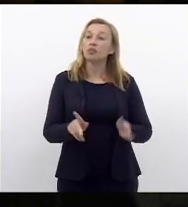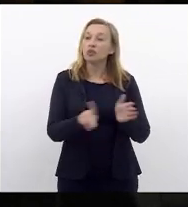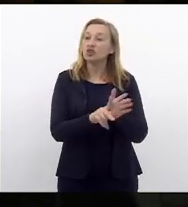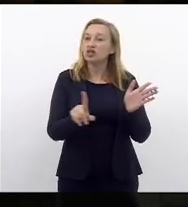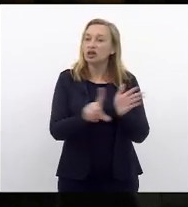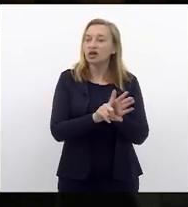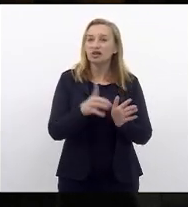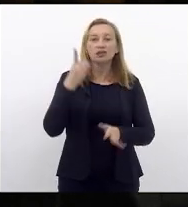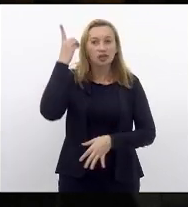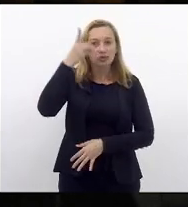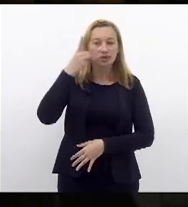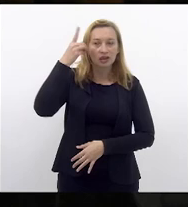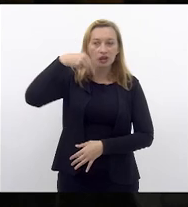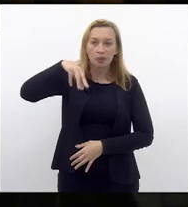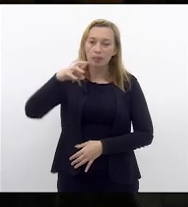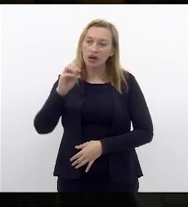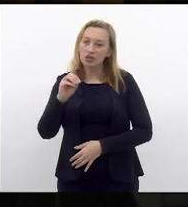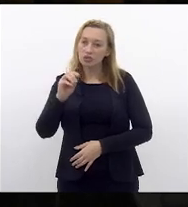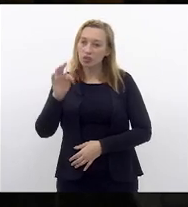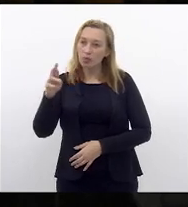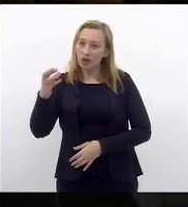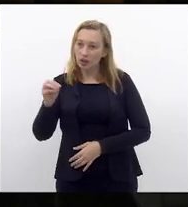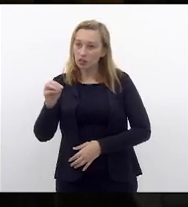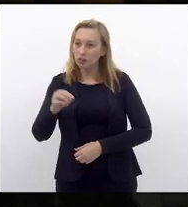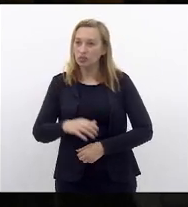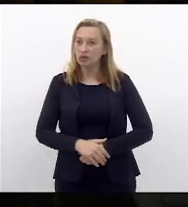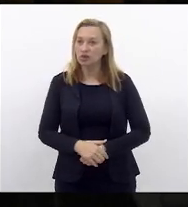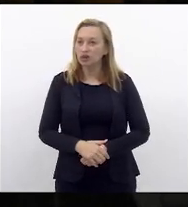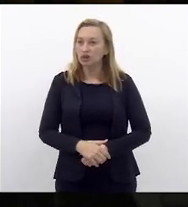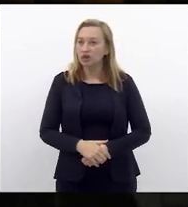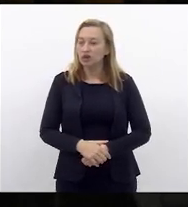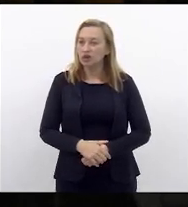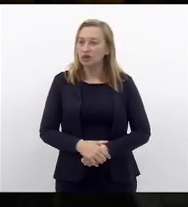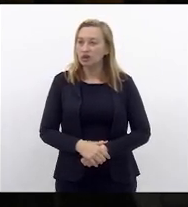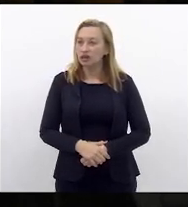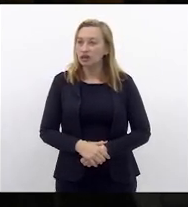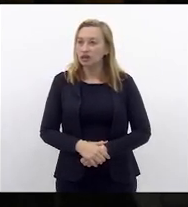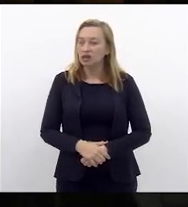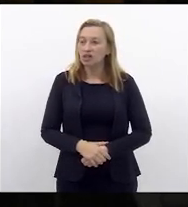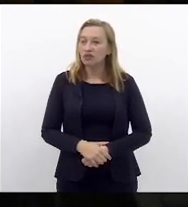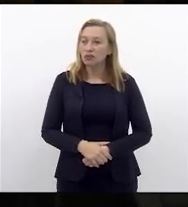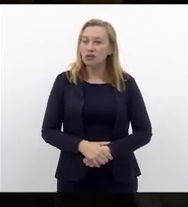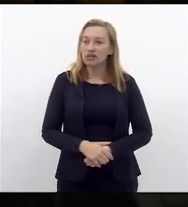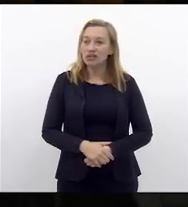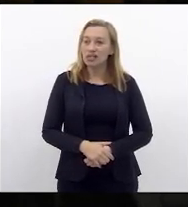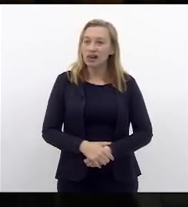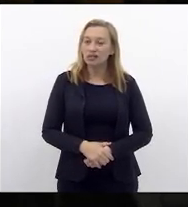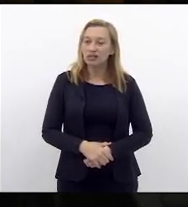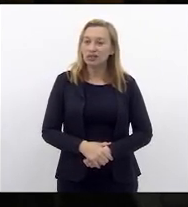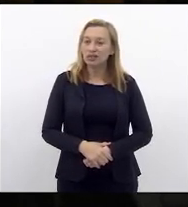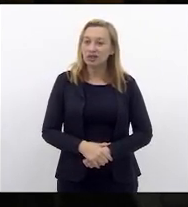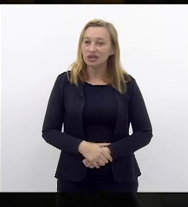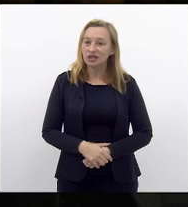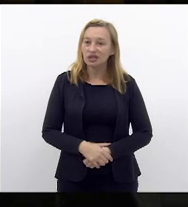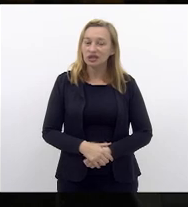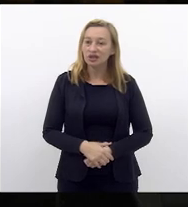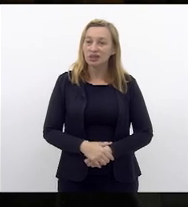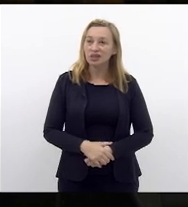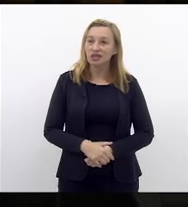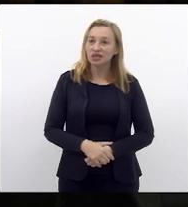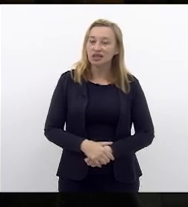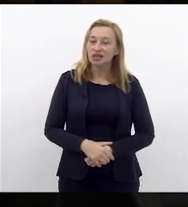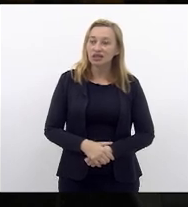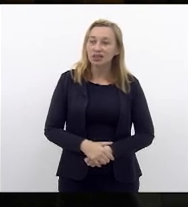de lei do deputado Márcio Galberto, que naquela época pretendia que